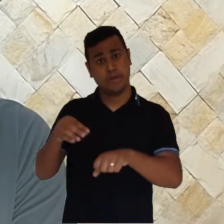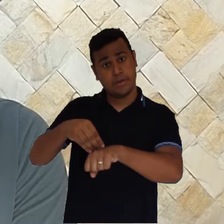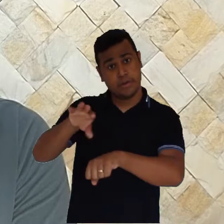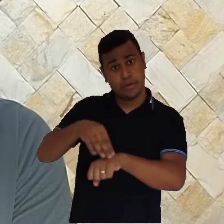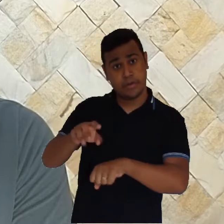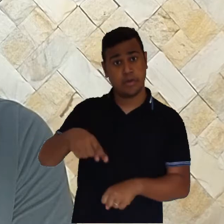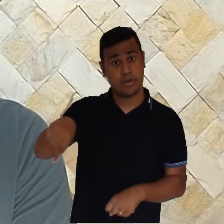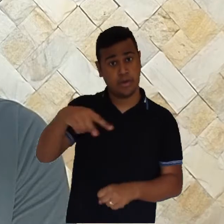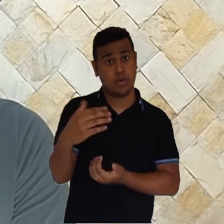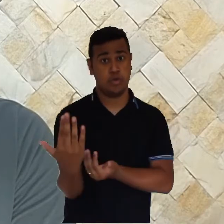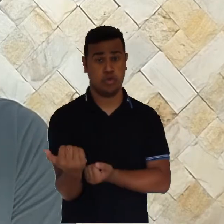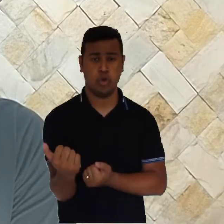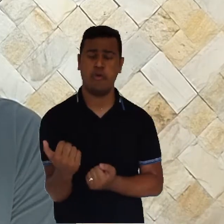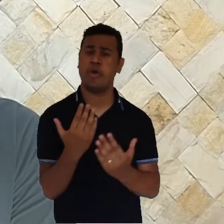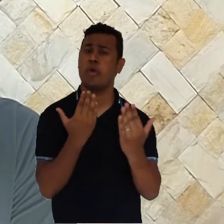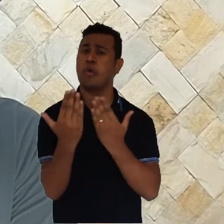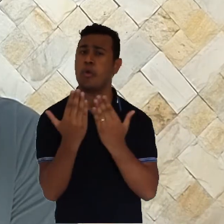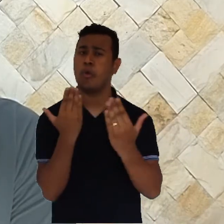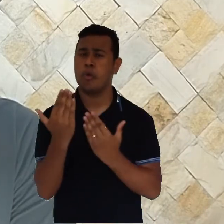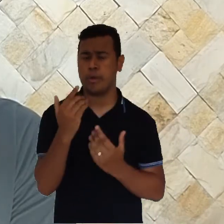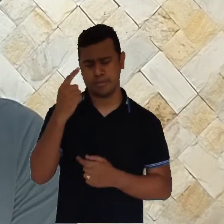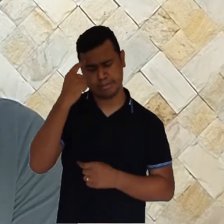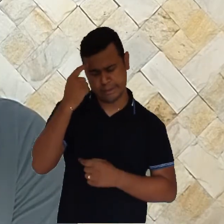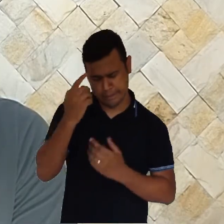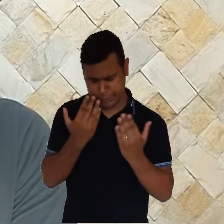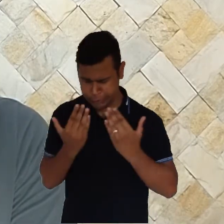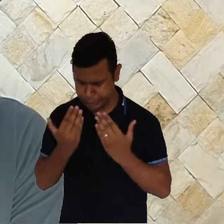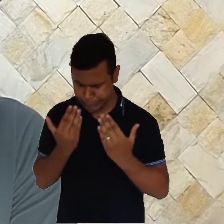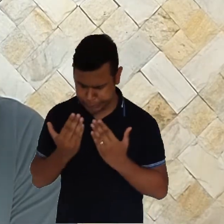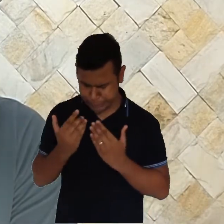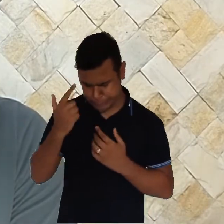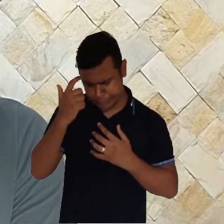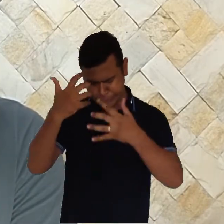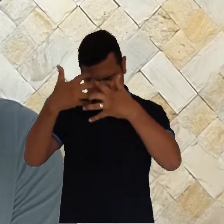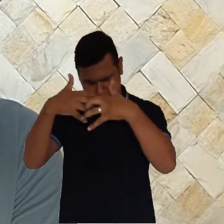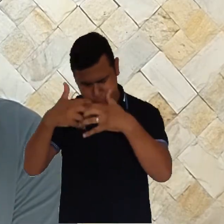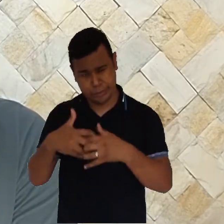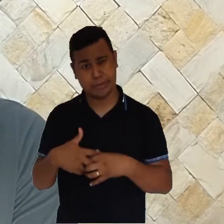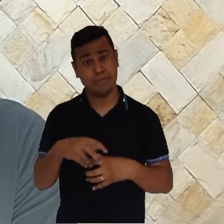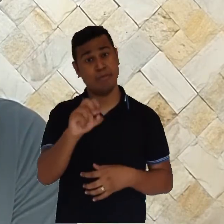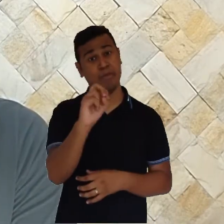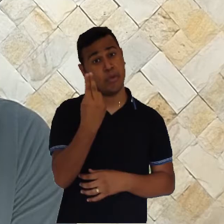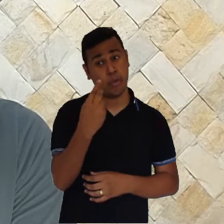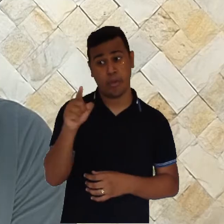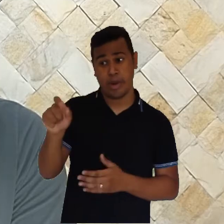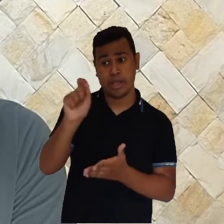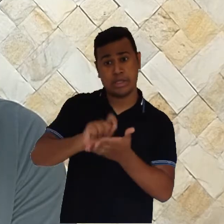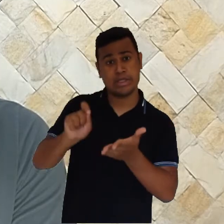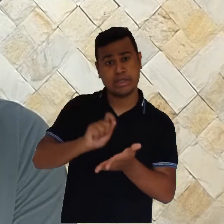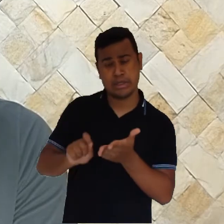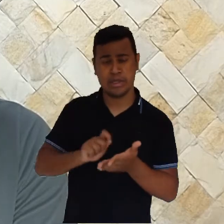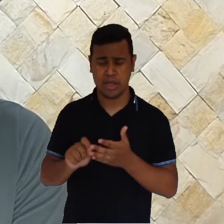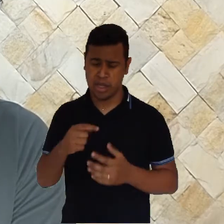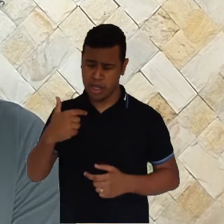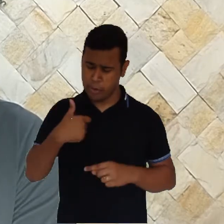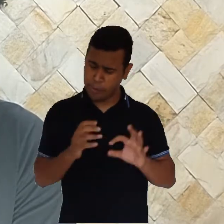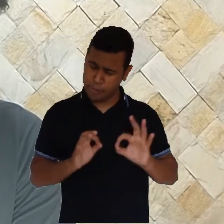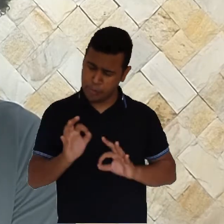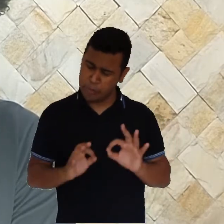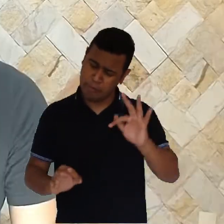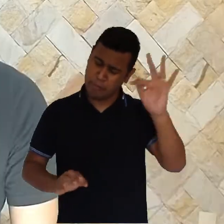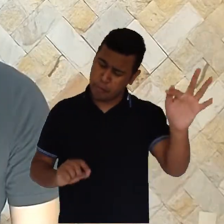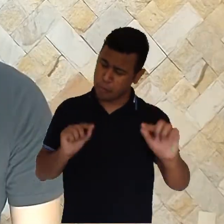que conversem sozinhos ou pedindo a eles para escreverem sobre seus planos pessoais em